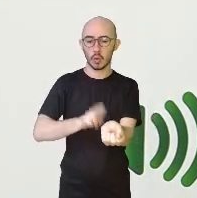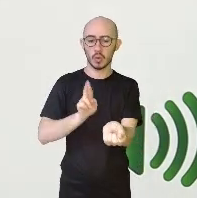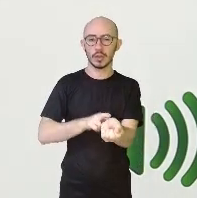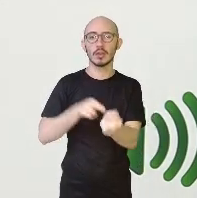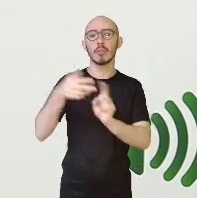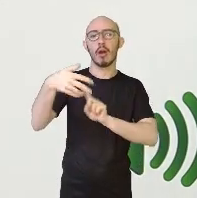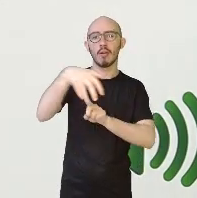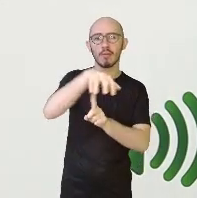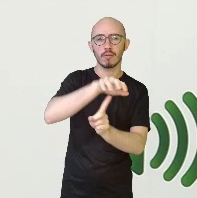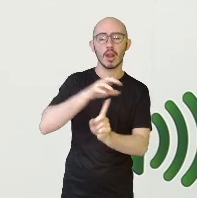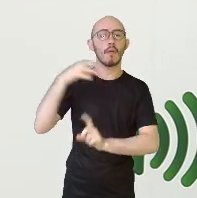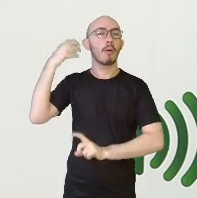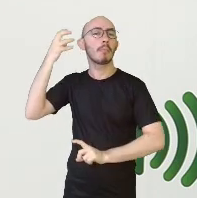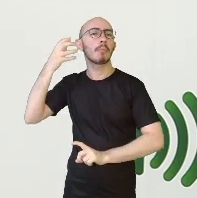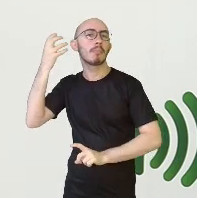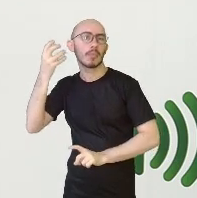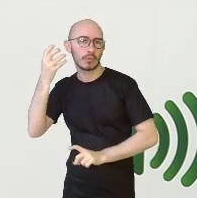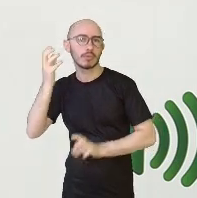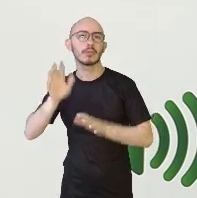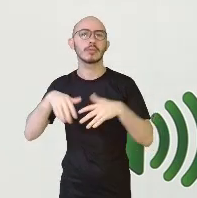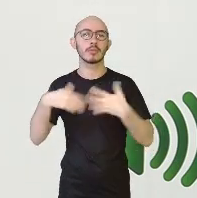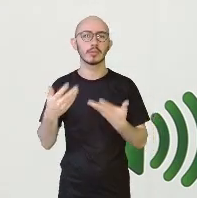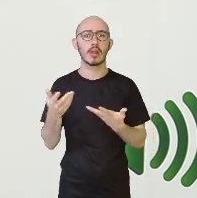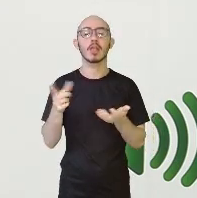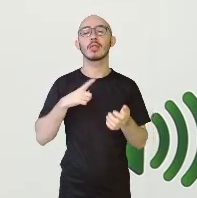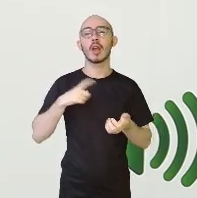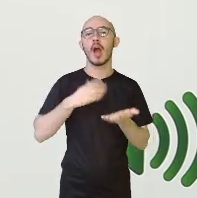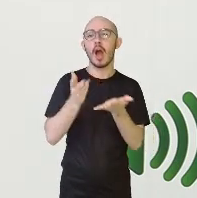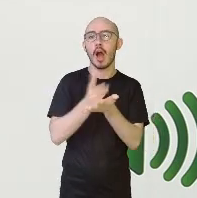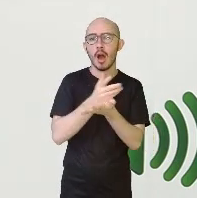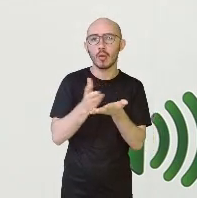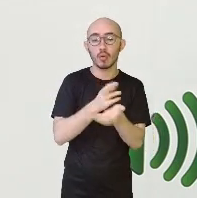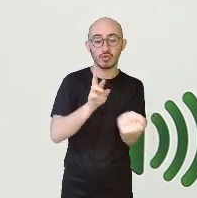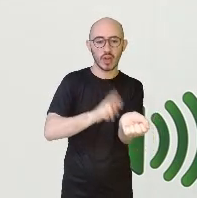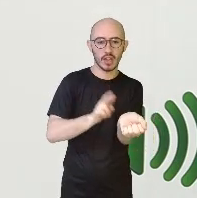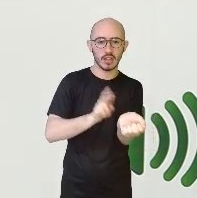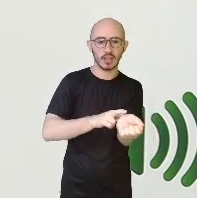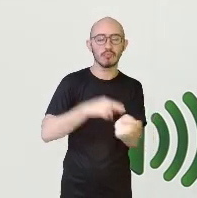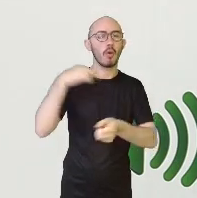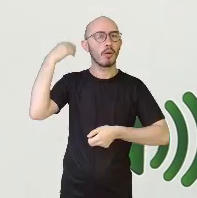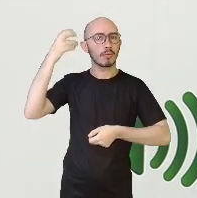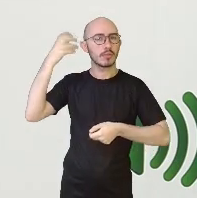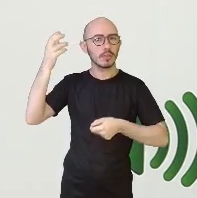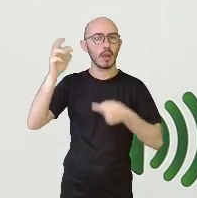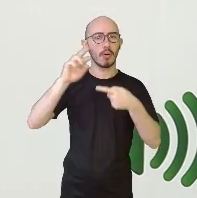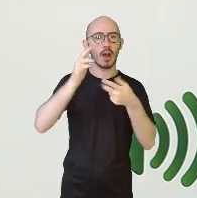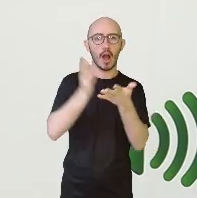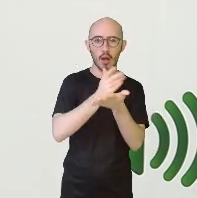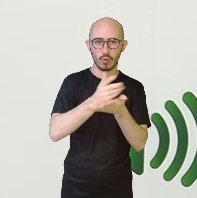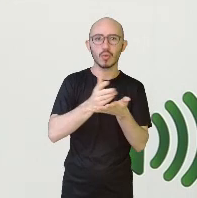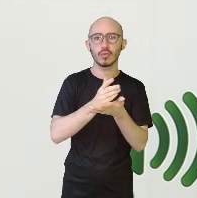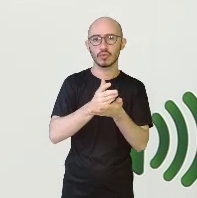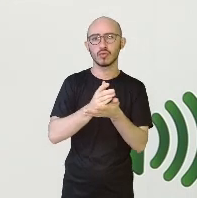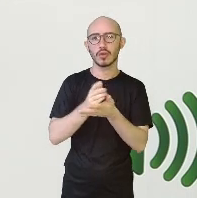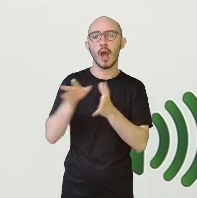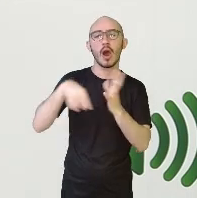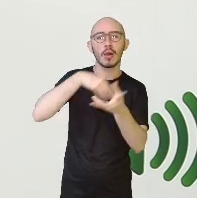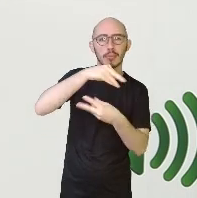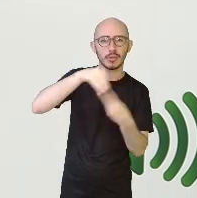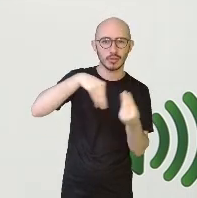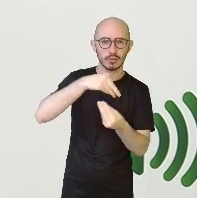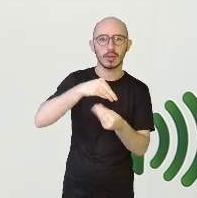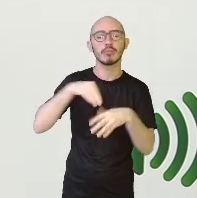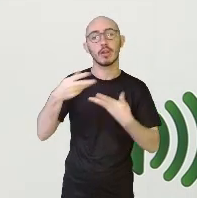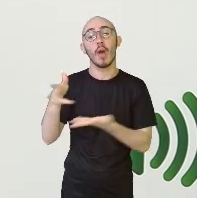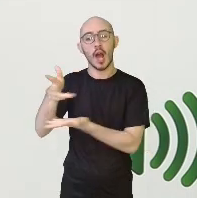a música, ela vem de alguns ritmos, surge a partir da mistura de alguns ritmos. Assim como